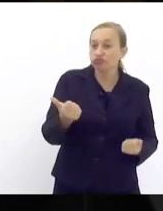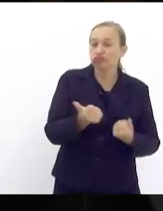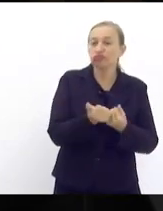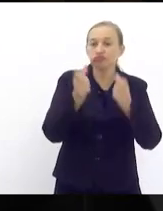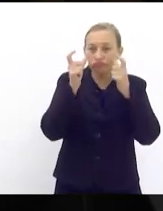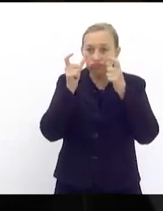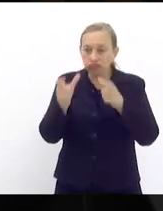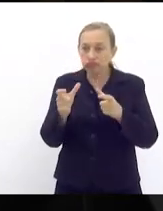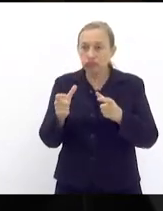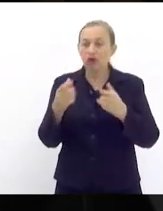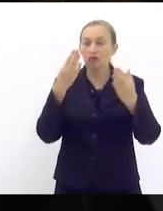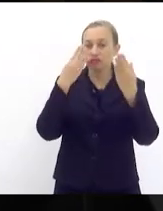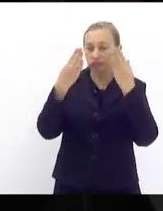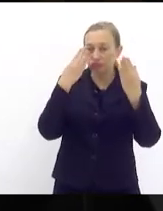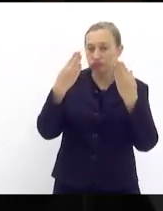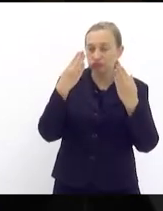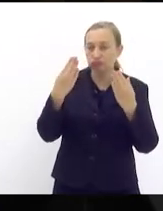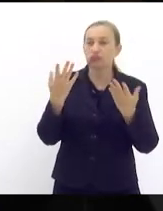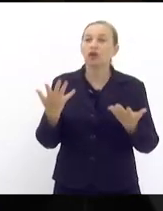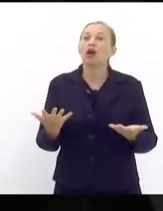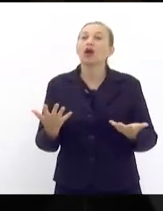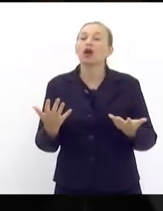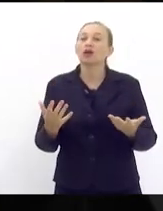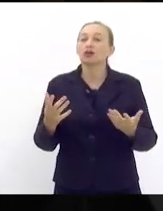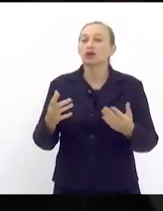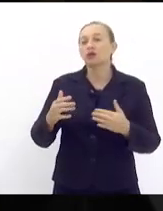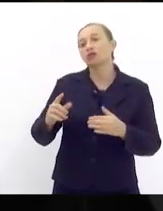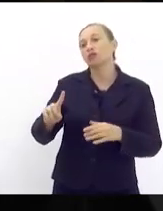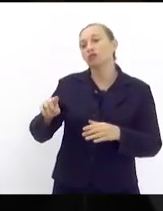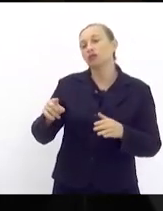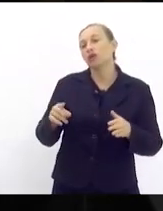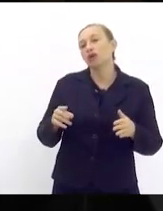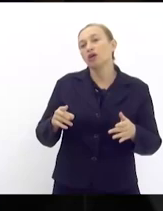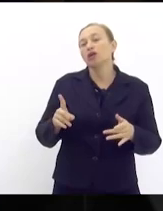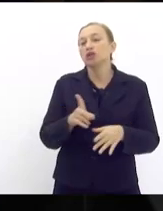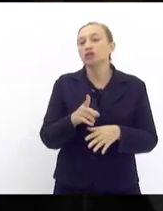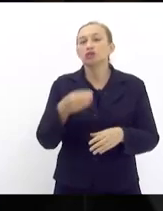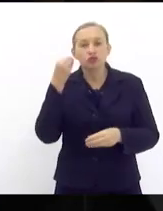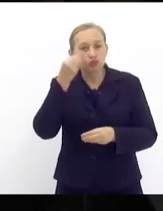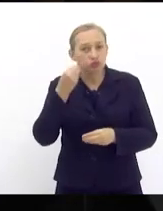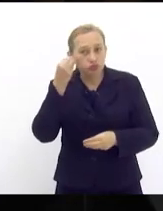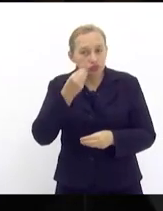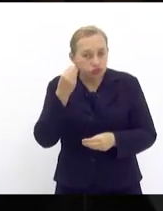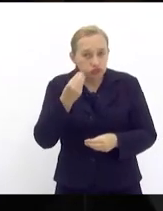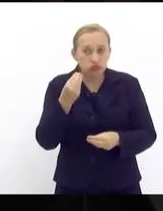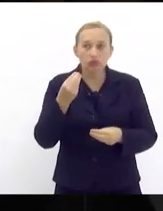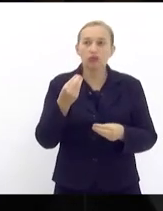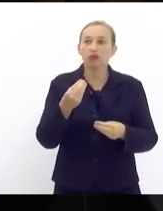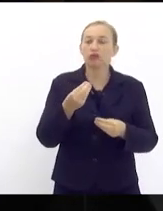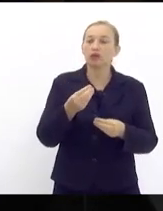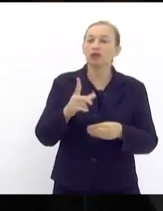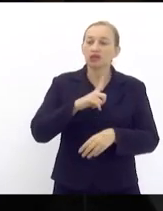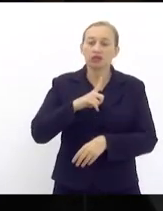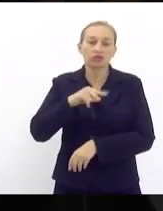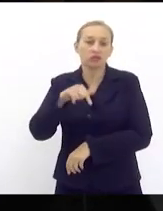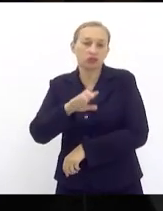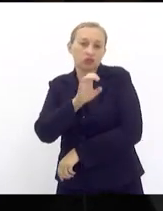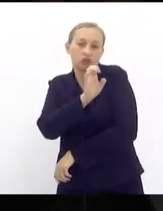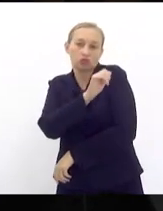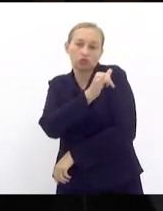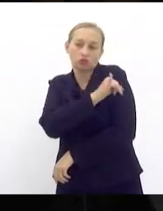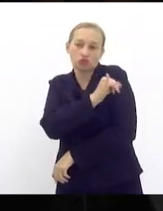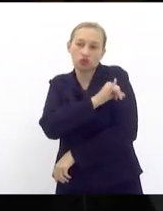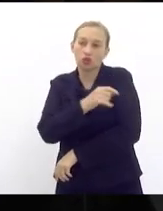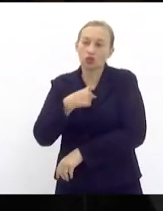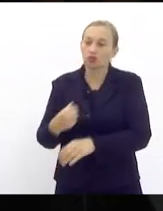psicossocial essa vai ser a prioridade do próximo período a gente levou as experiências exitosas que a gente tem aqui no Rio de Janeiro eu